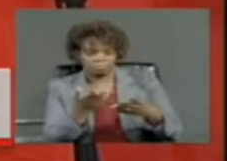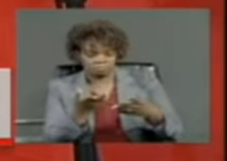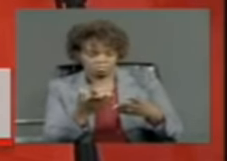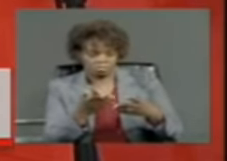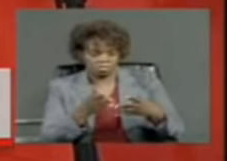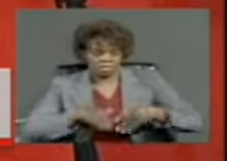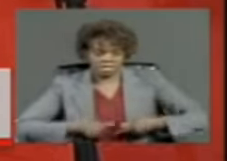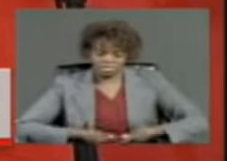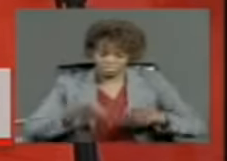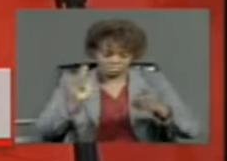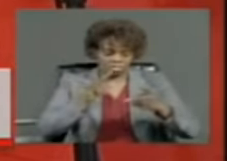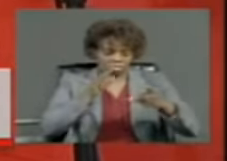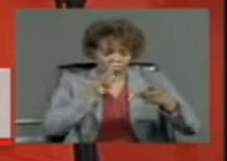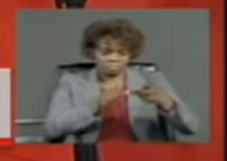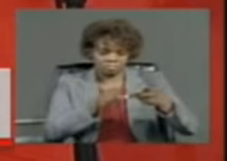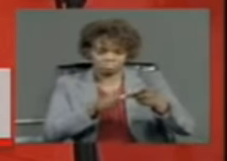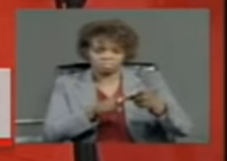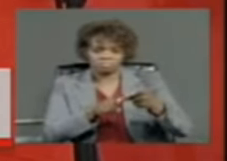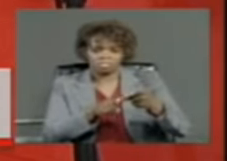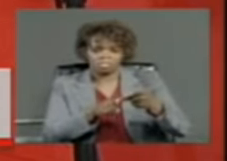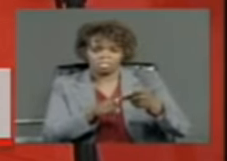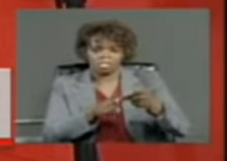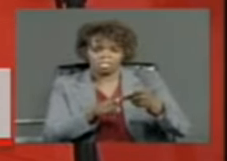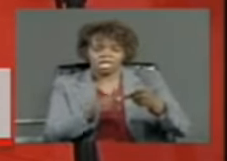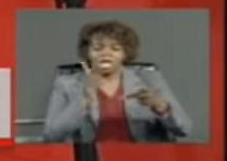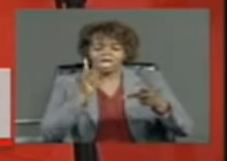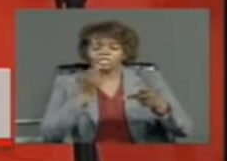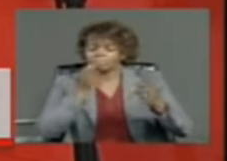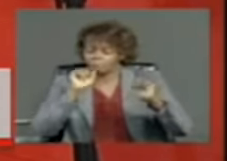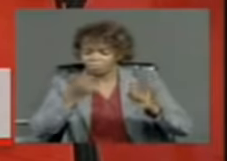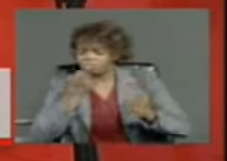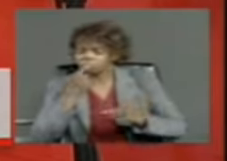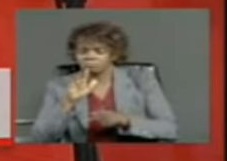Se os eleitores algum dia entenderem nos mandar descansar, vamos descansar.